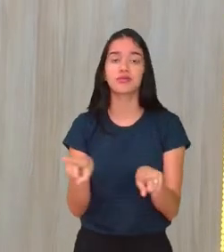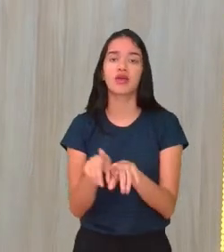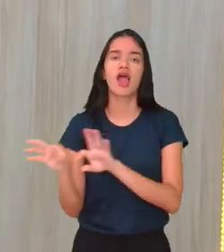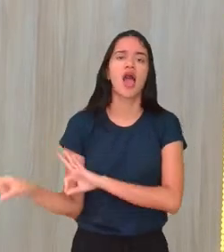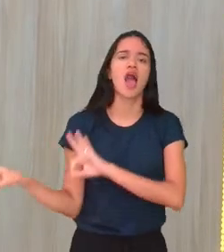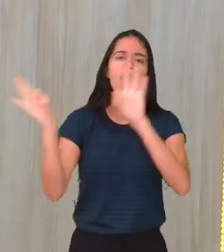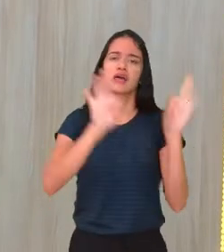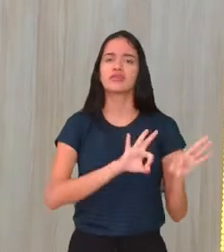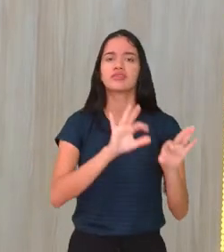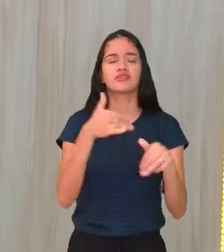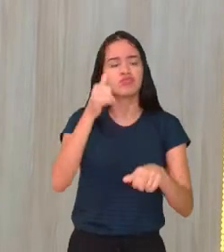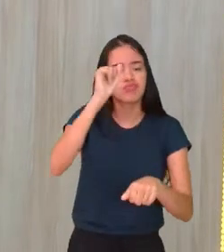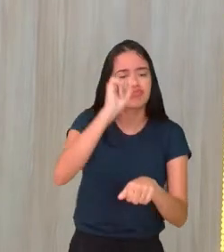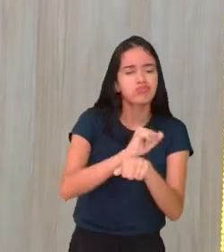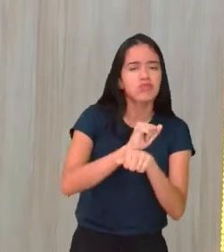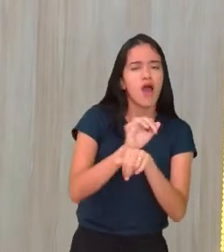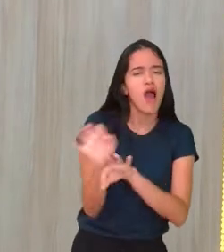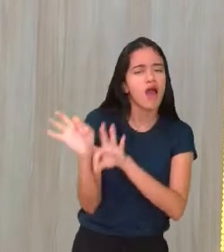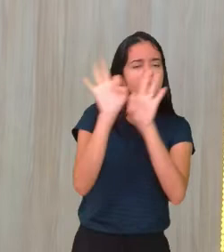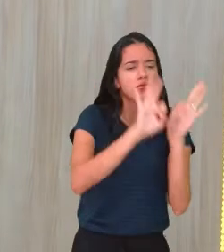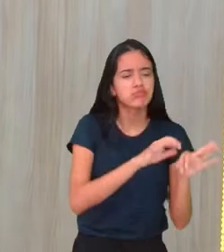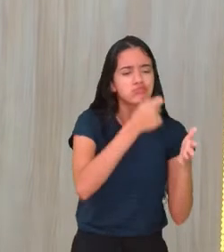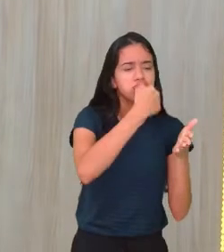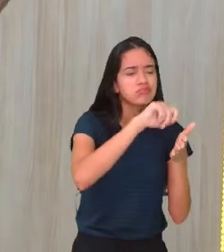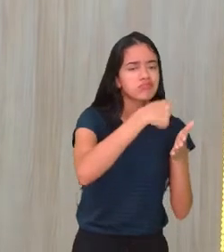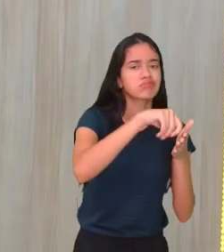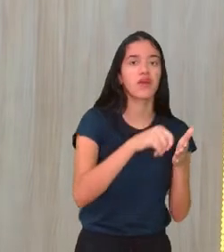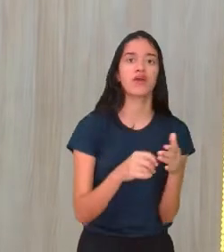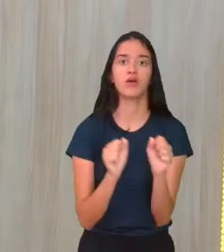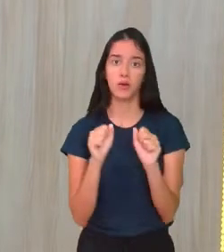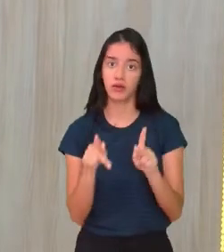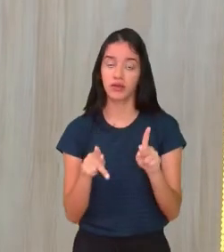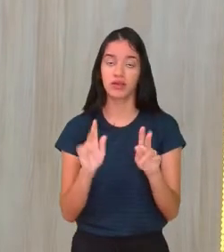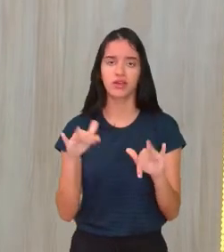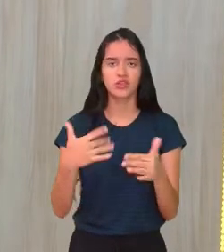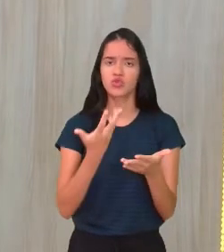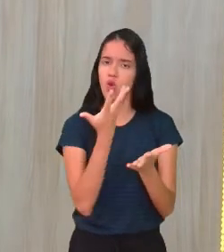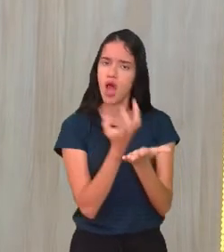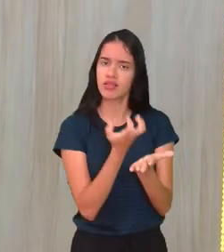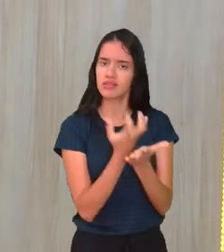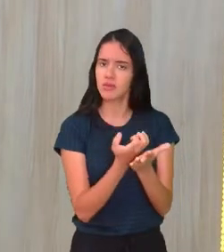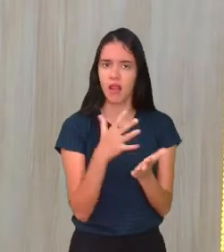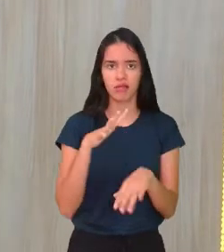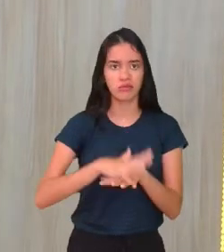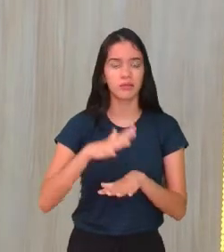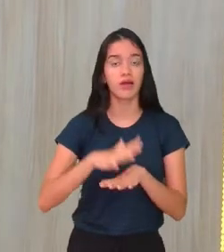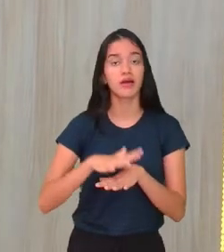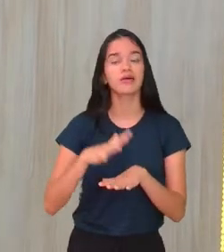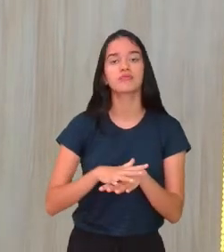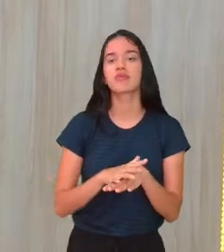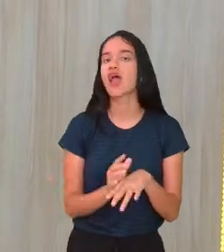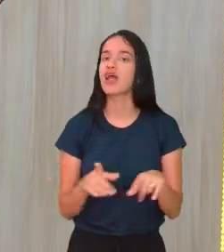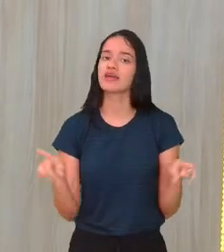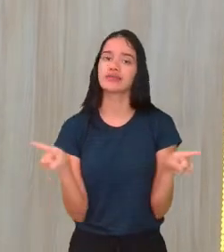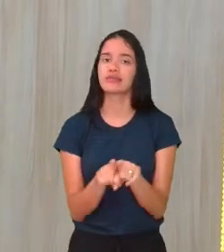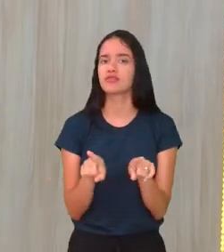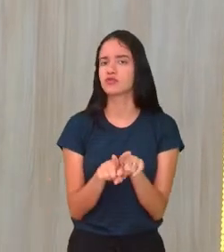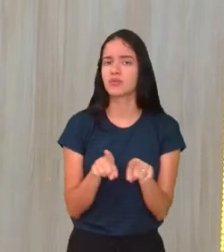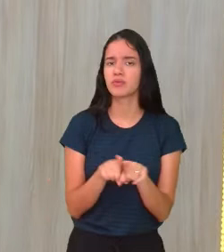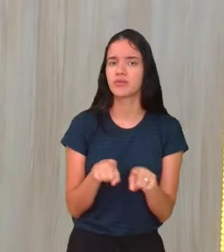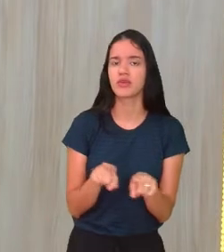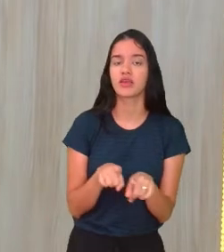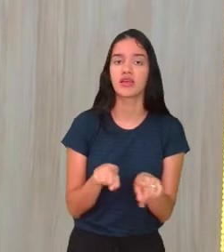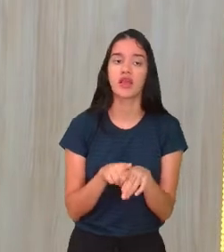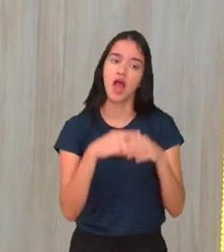Assistir pausando, fazendo as anotações, tá? Não só as disciplinas de matemática, não só